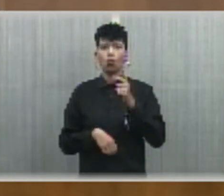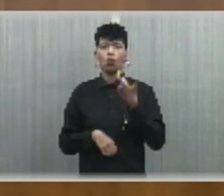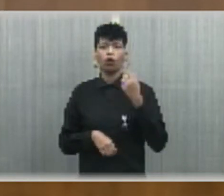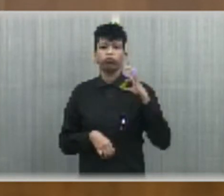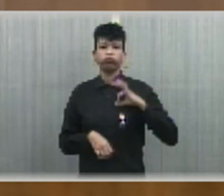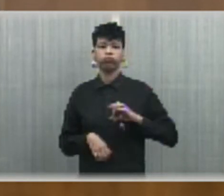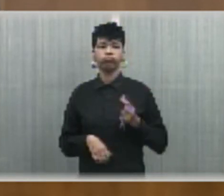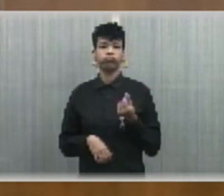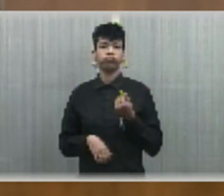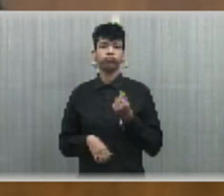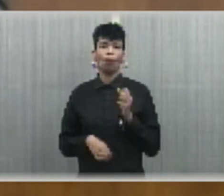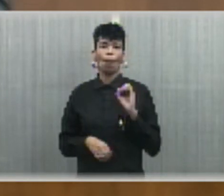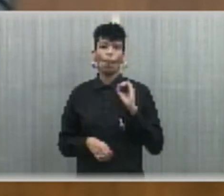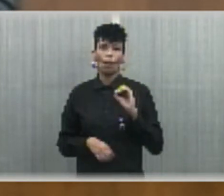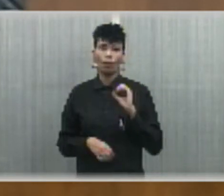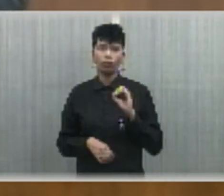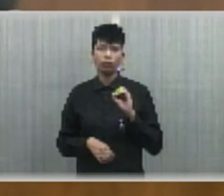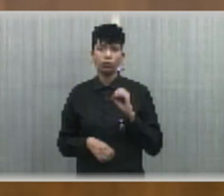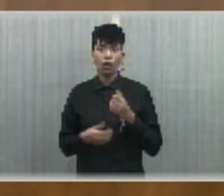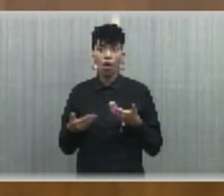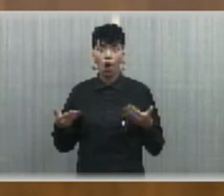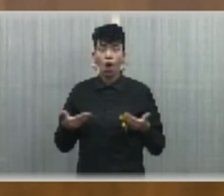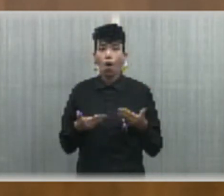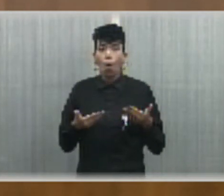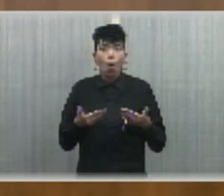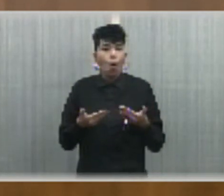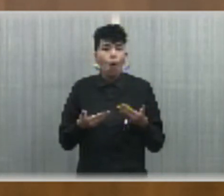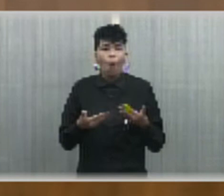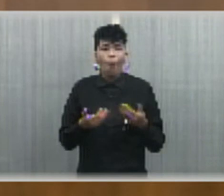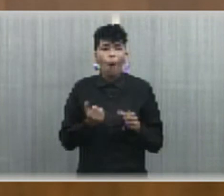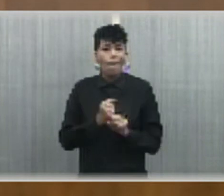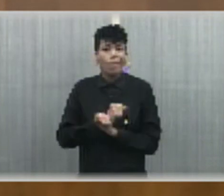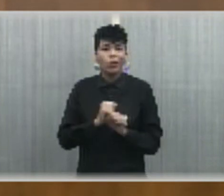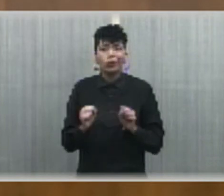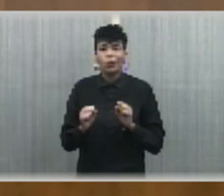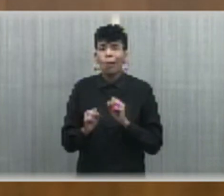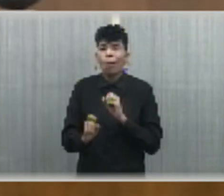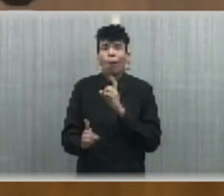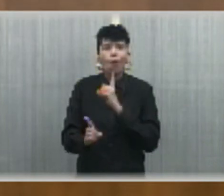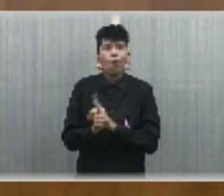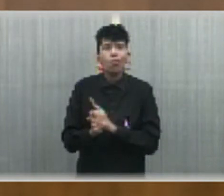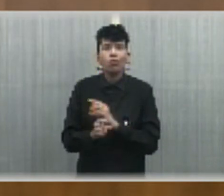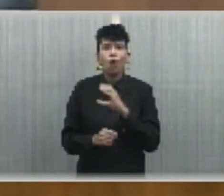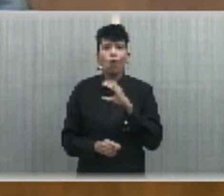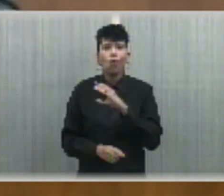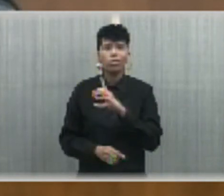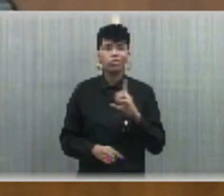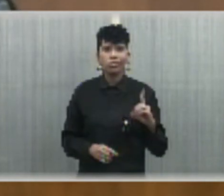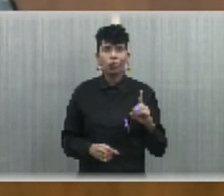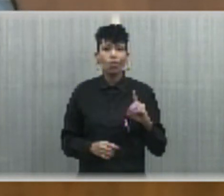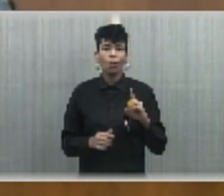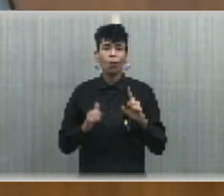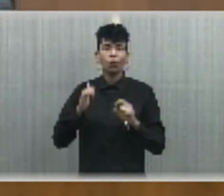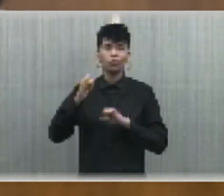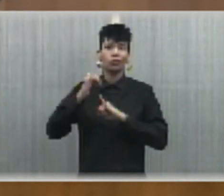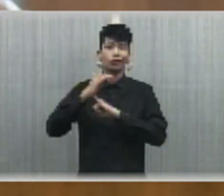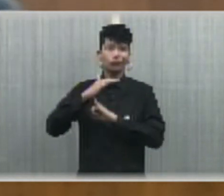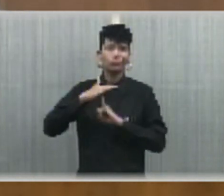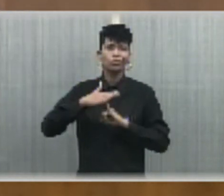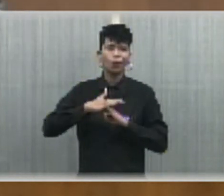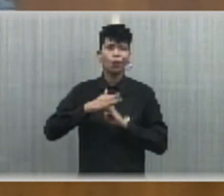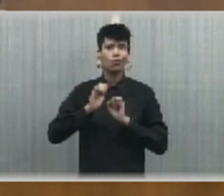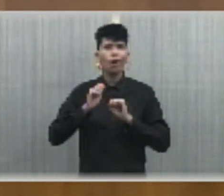centavo. E agora nem acho mais esse coordenador desse instituto para